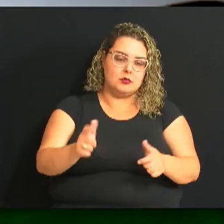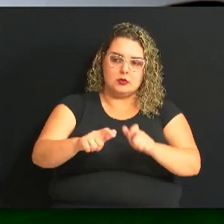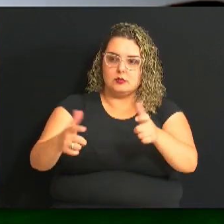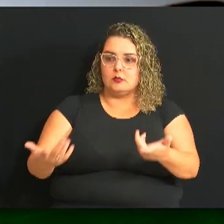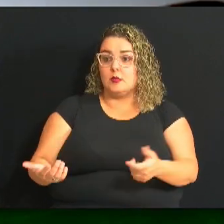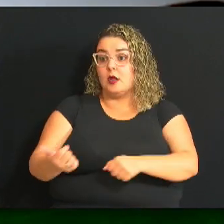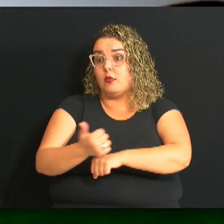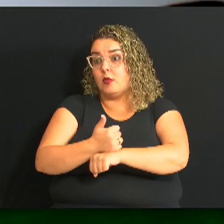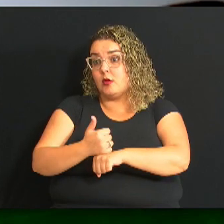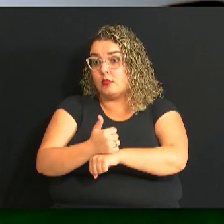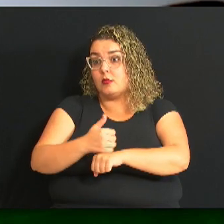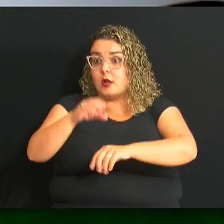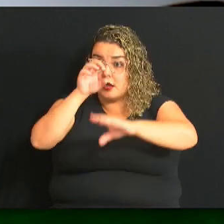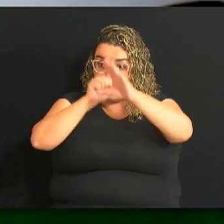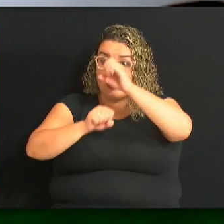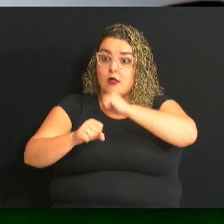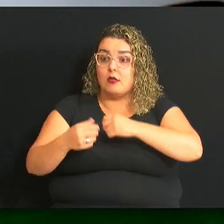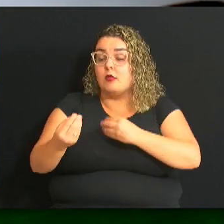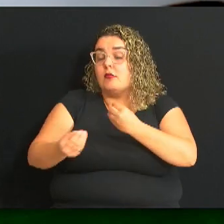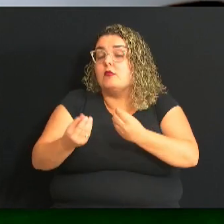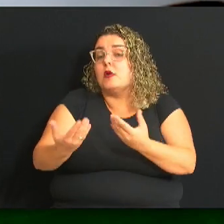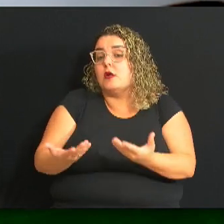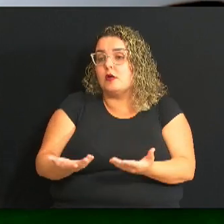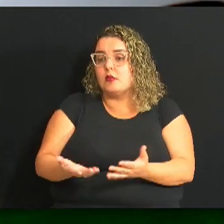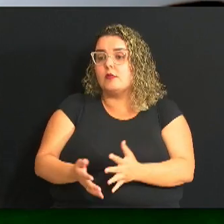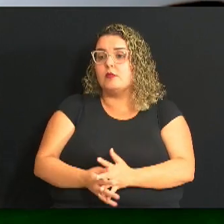profissional eu aprendi muito como